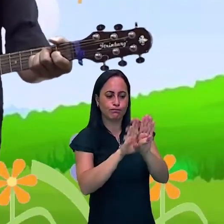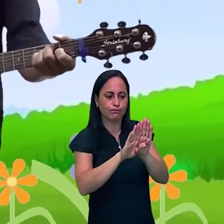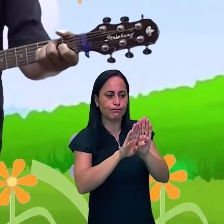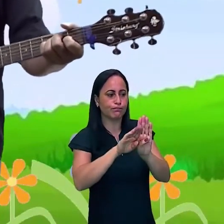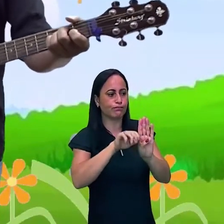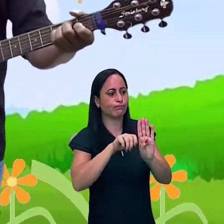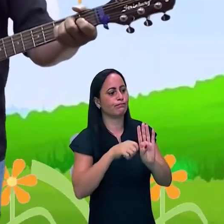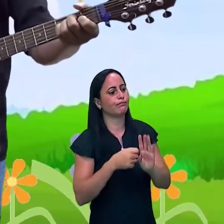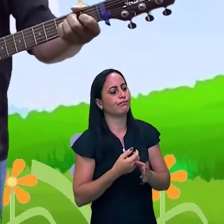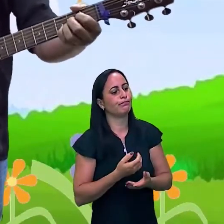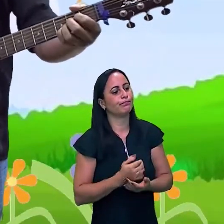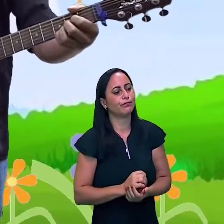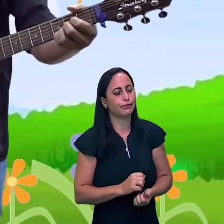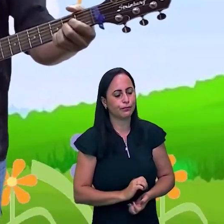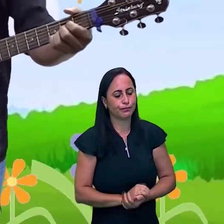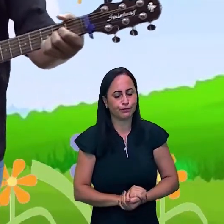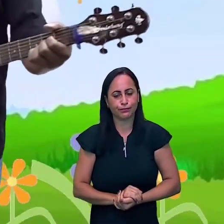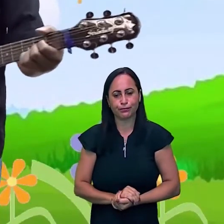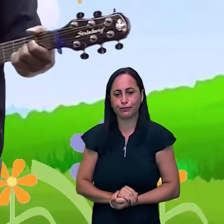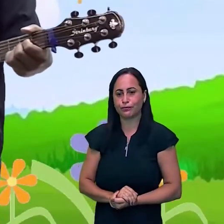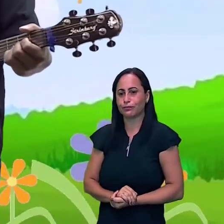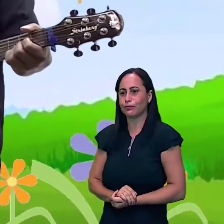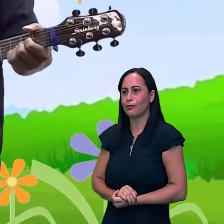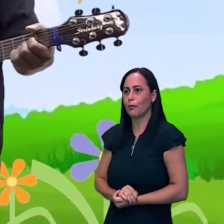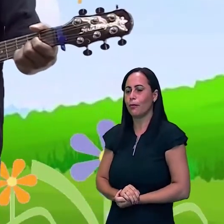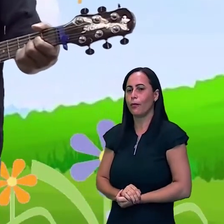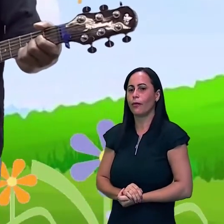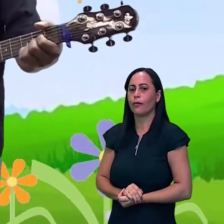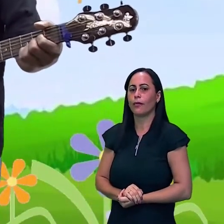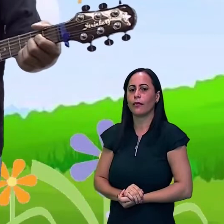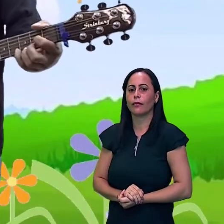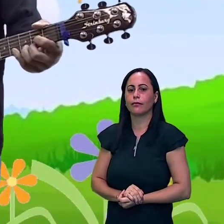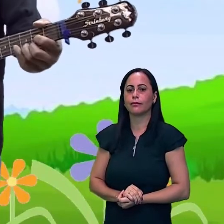te desejo boa sorte.